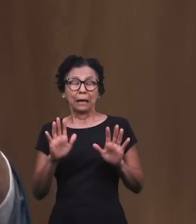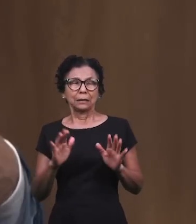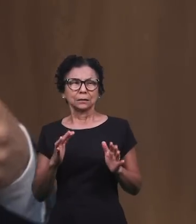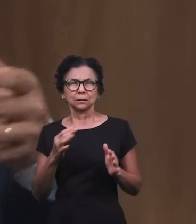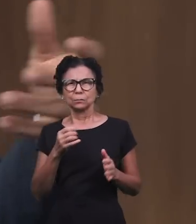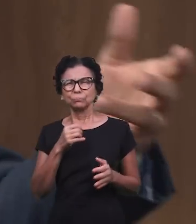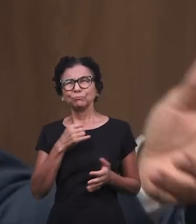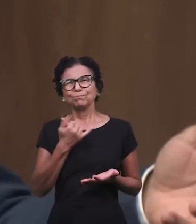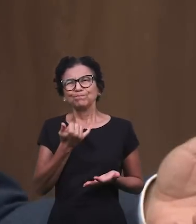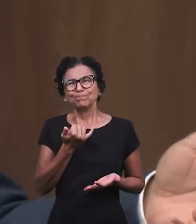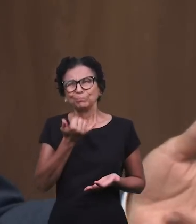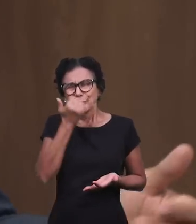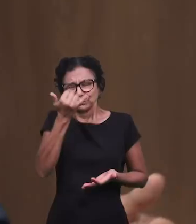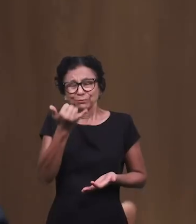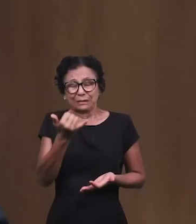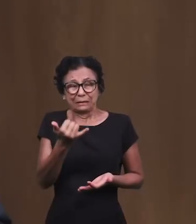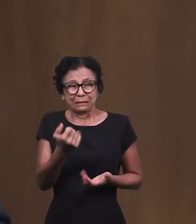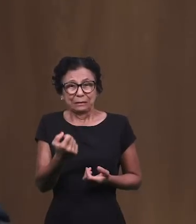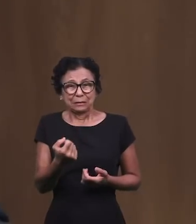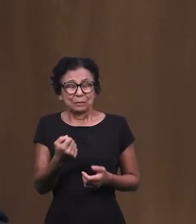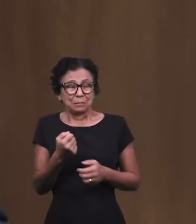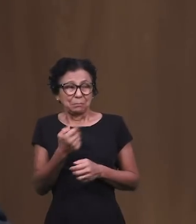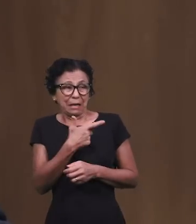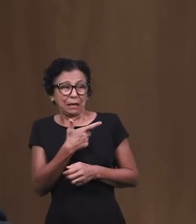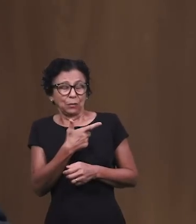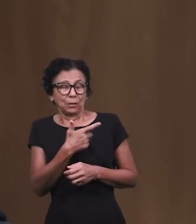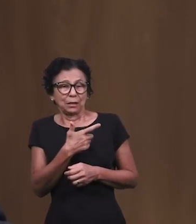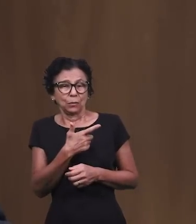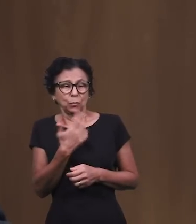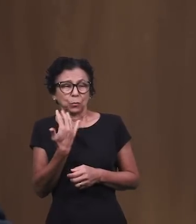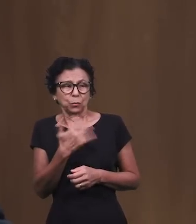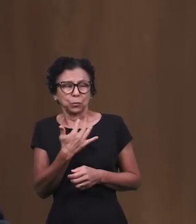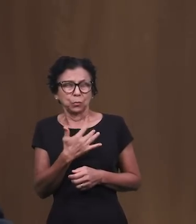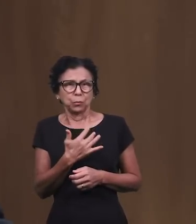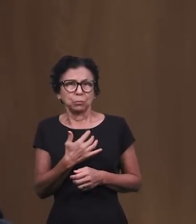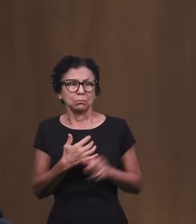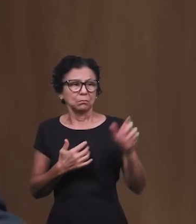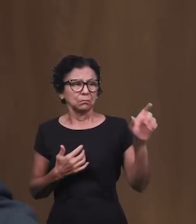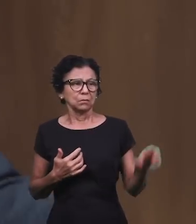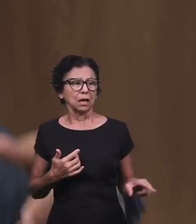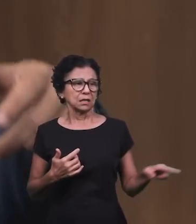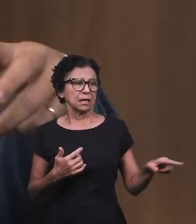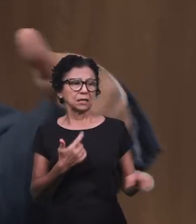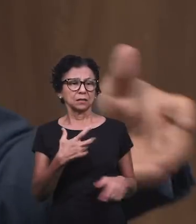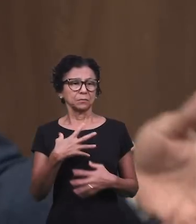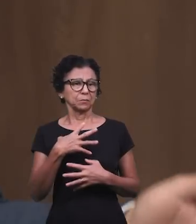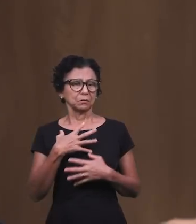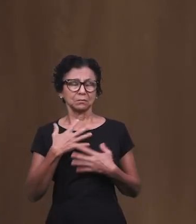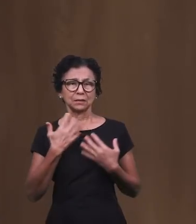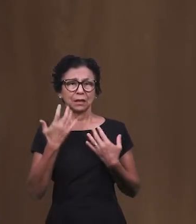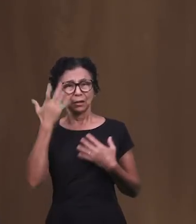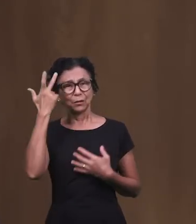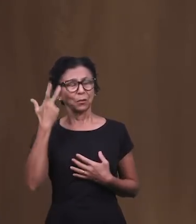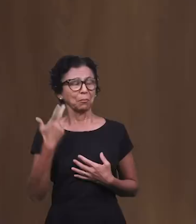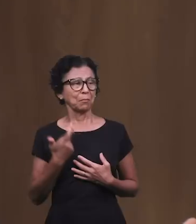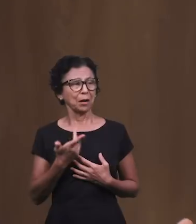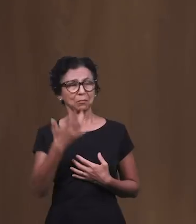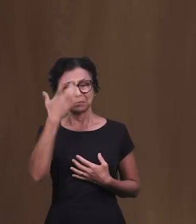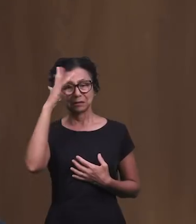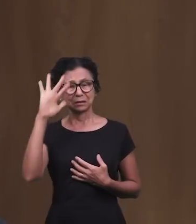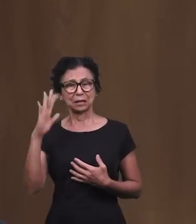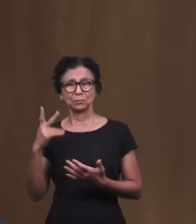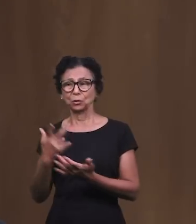ferem, há uma mágoa de um lado, do outro lado, às vezes a pessoa também está magoada, ou às vezes nem sabe que está acontecendo